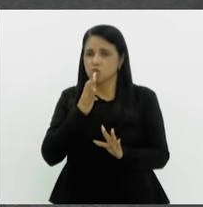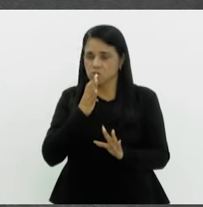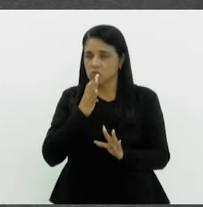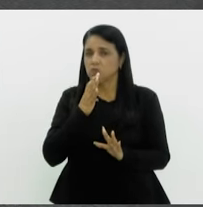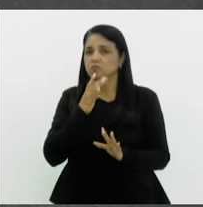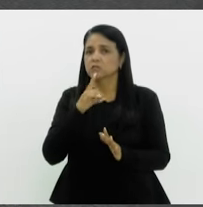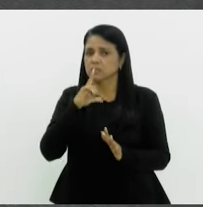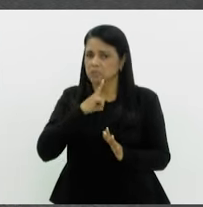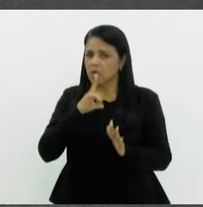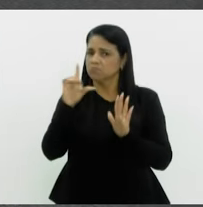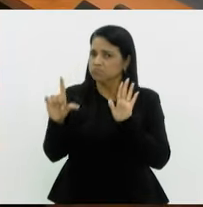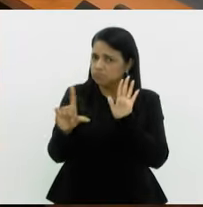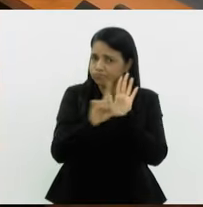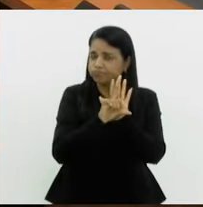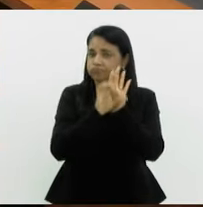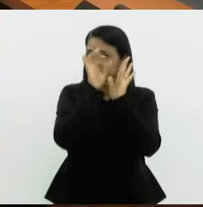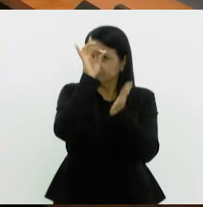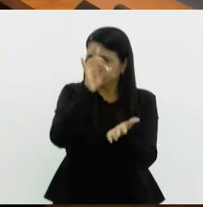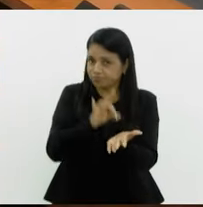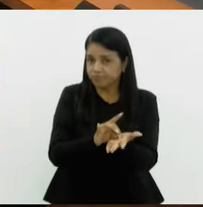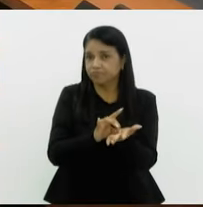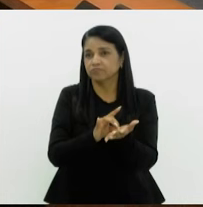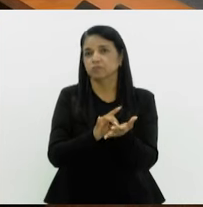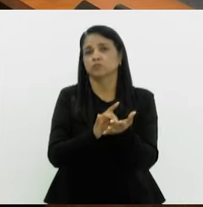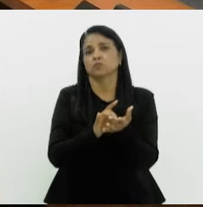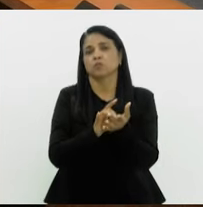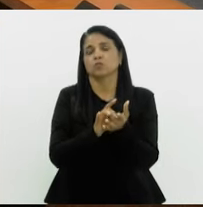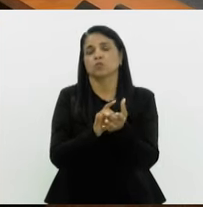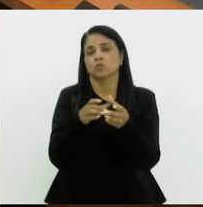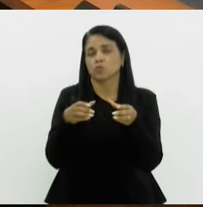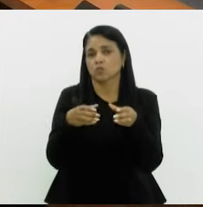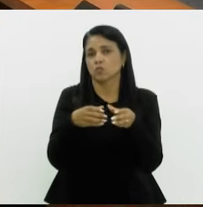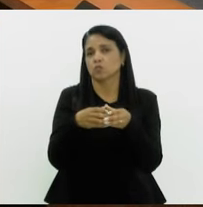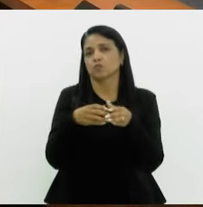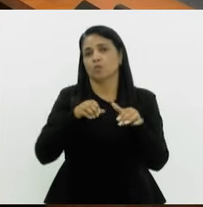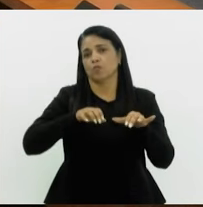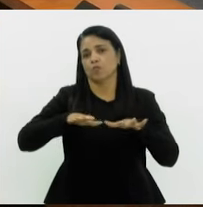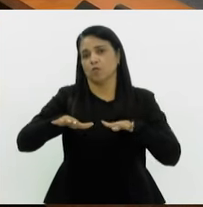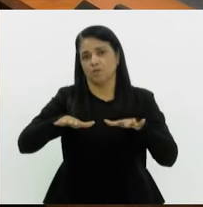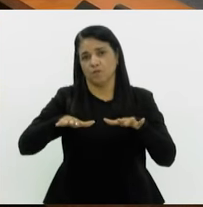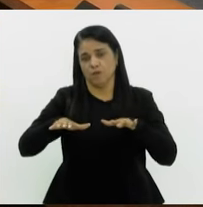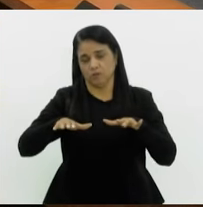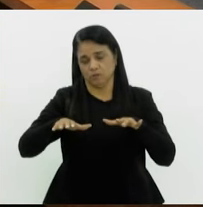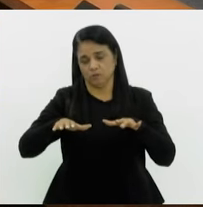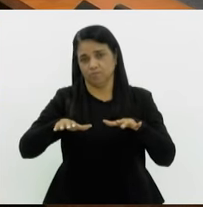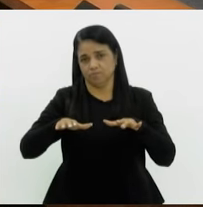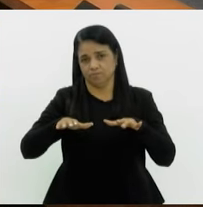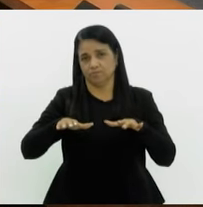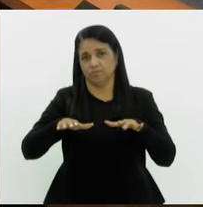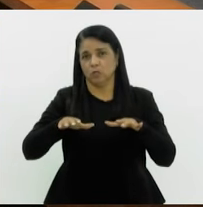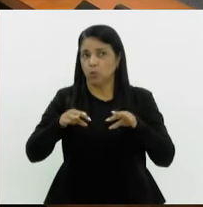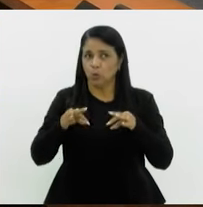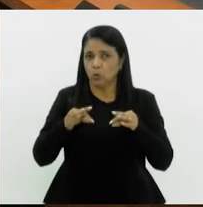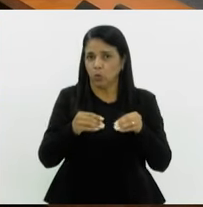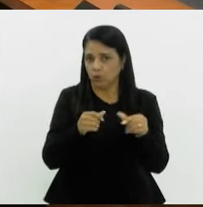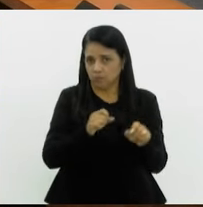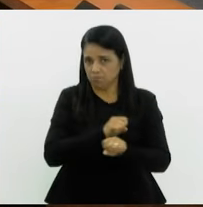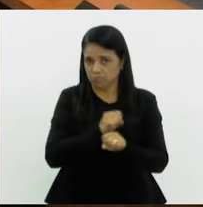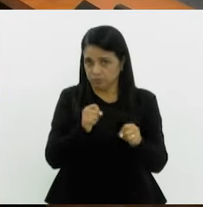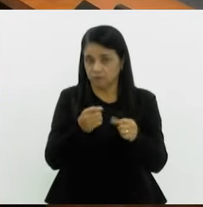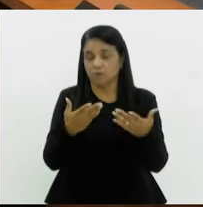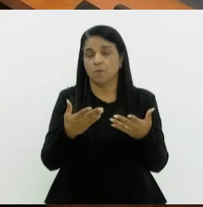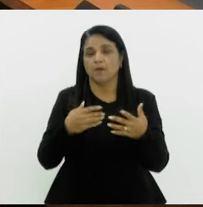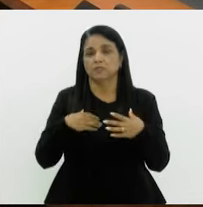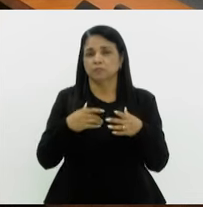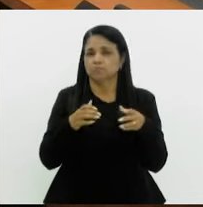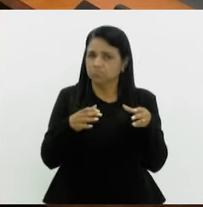legitimidade em boa parte do Movimento Sem Terra. Não toda, mas uma boa parte é muito